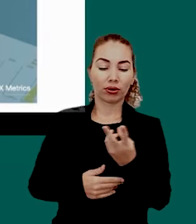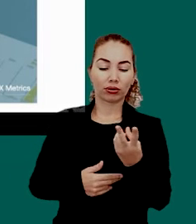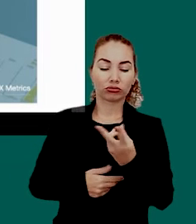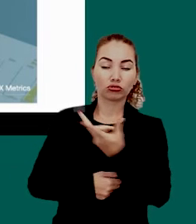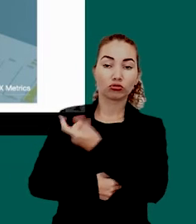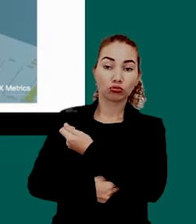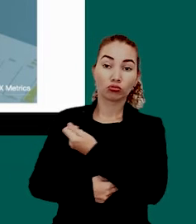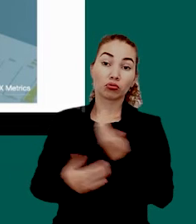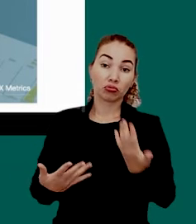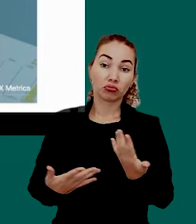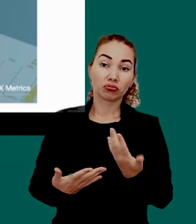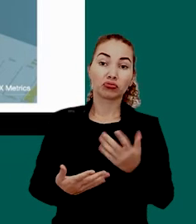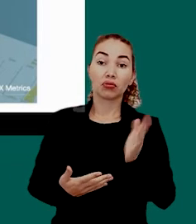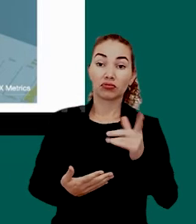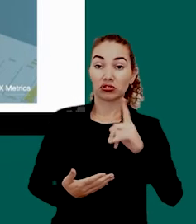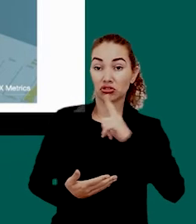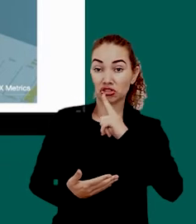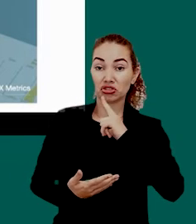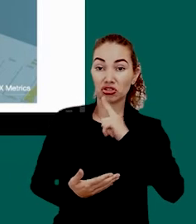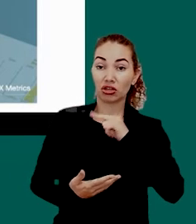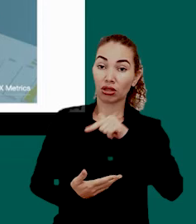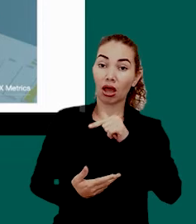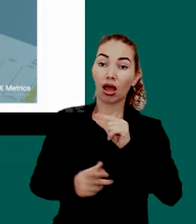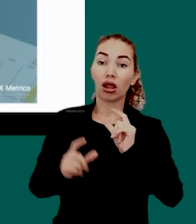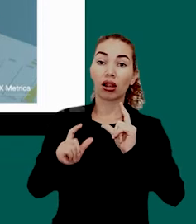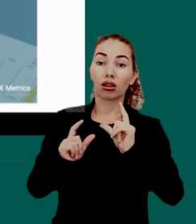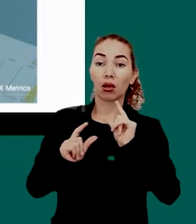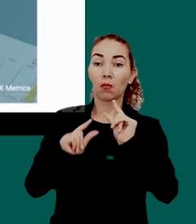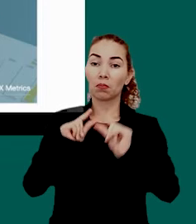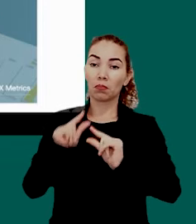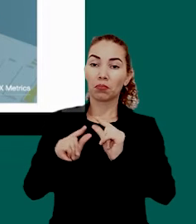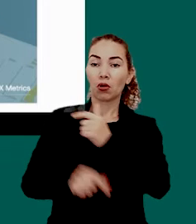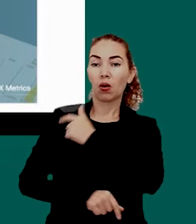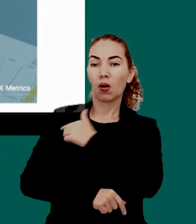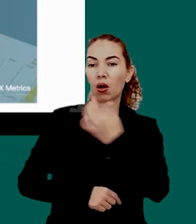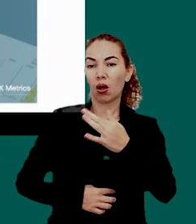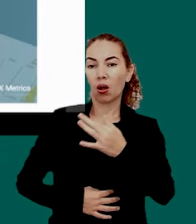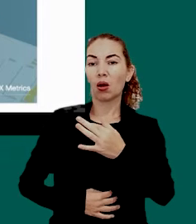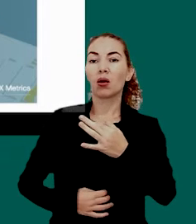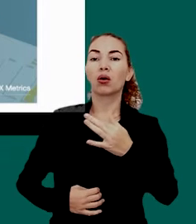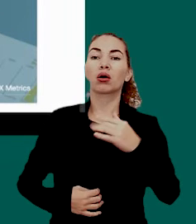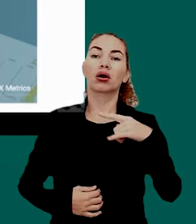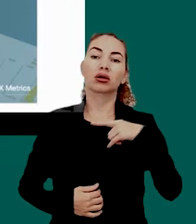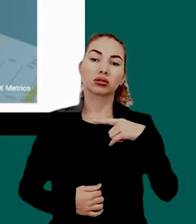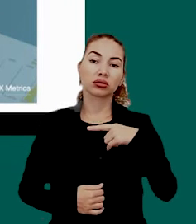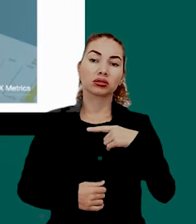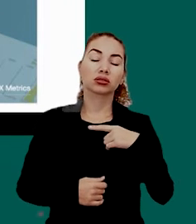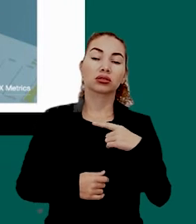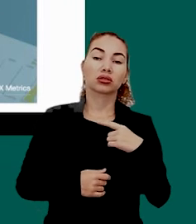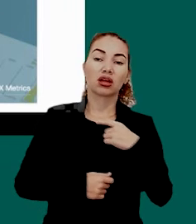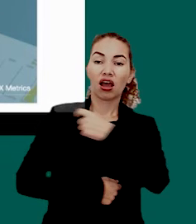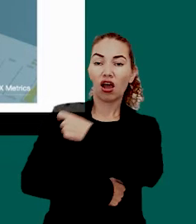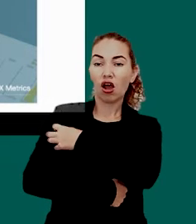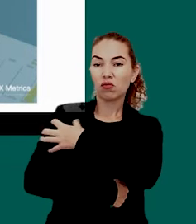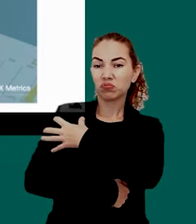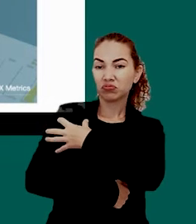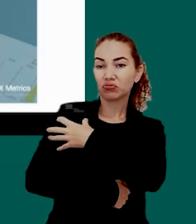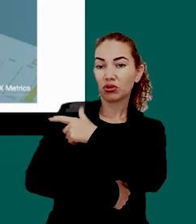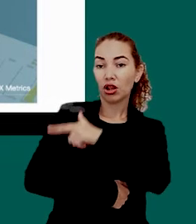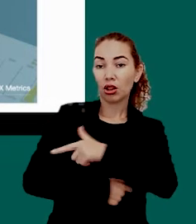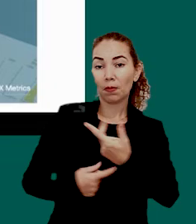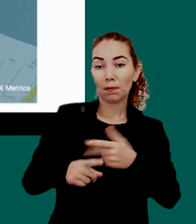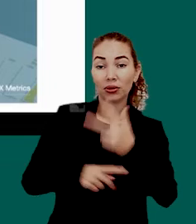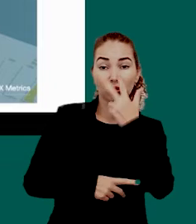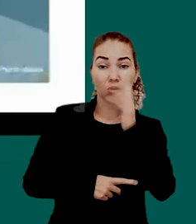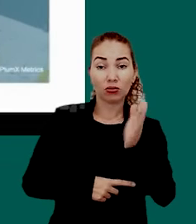olha, comparado a uma outra vacina que já existe, ela causa alguns efeitos colaterais de dor no braço, inflamação local, mas é muito semelhante ao que a gente